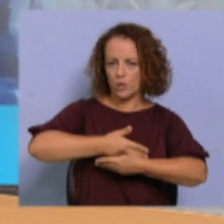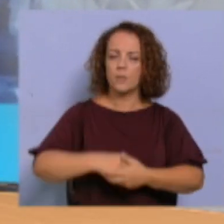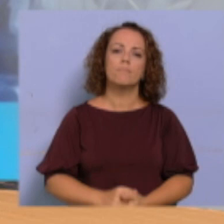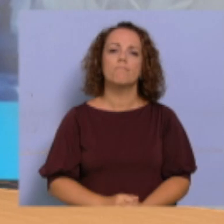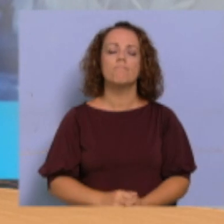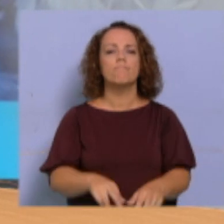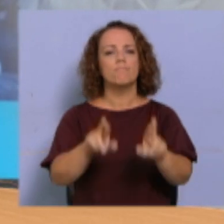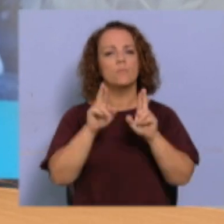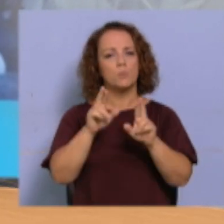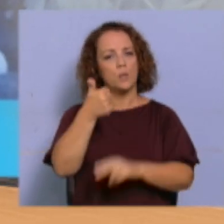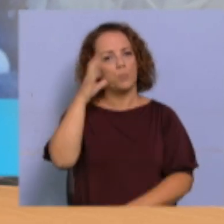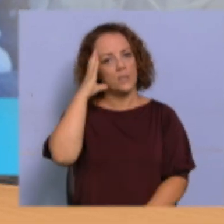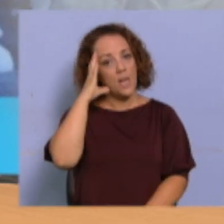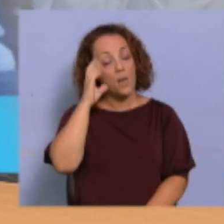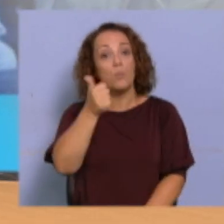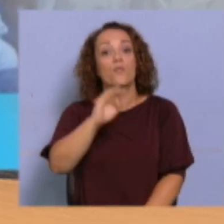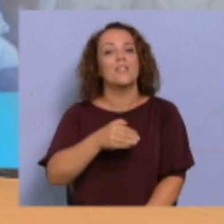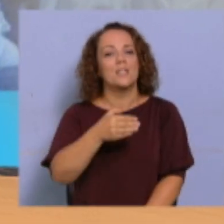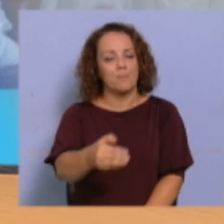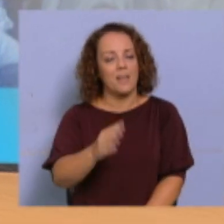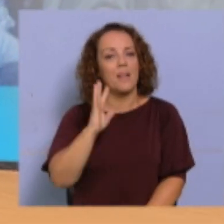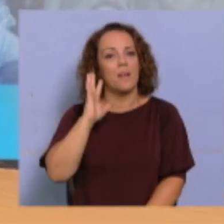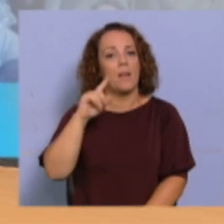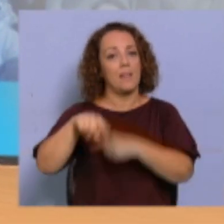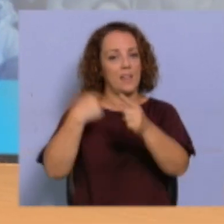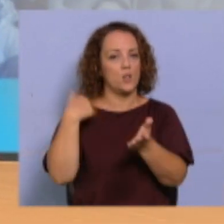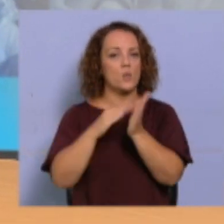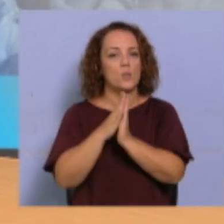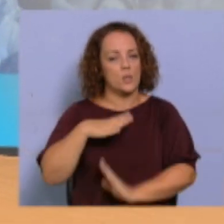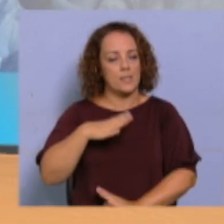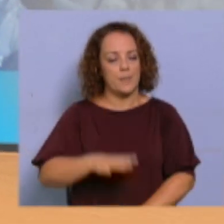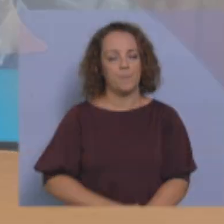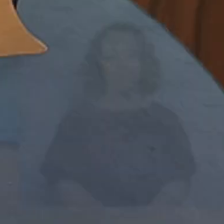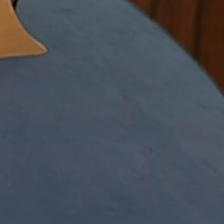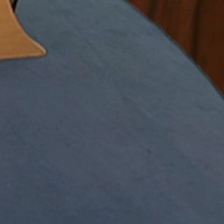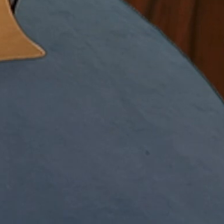Até lá, votos de uma boa tarde, ótimo fim de semana, até à próxima segunda-feira, se Deus quiser.